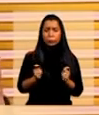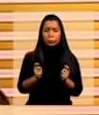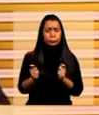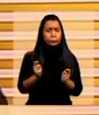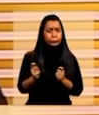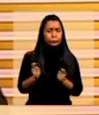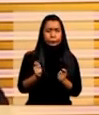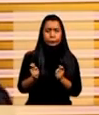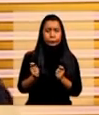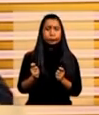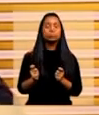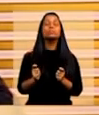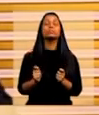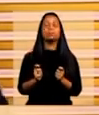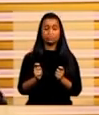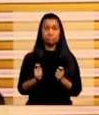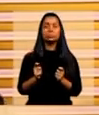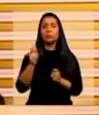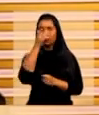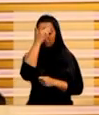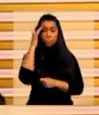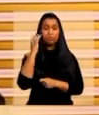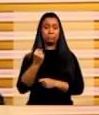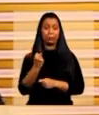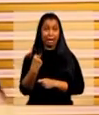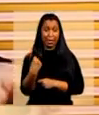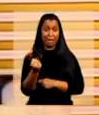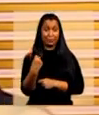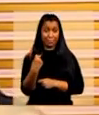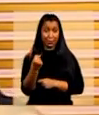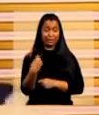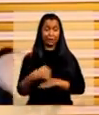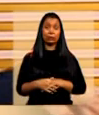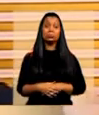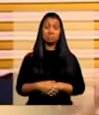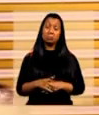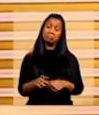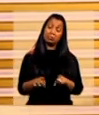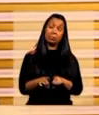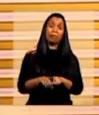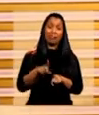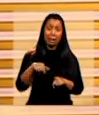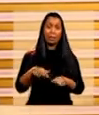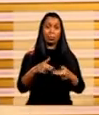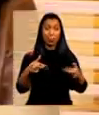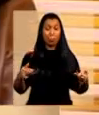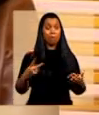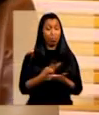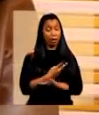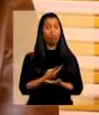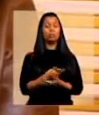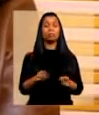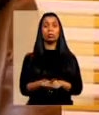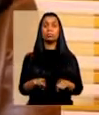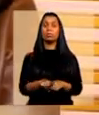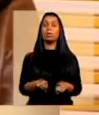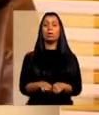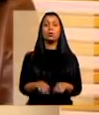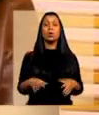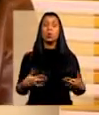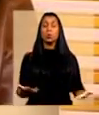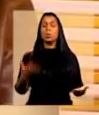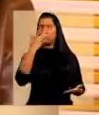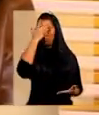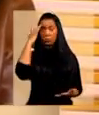Os avarentos são pessoas, os chamados popularmente de mão de vaca, que também acaba sendo uma compulsão, né? Sim, né? São aos extremos,